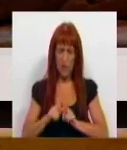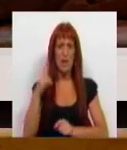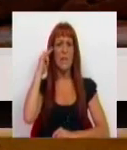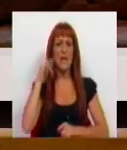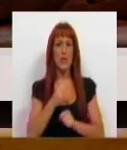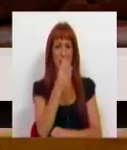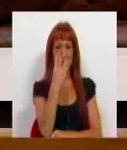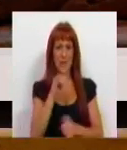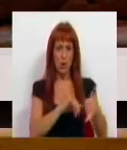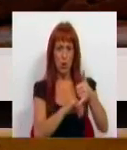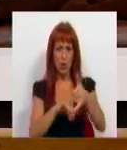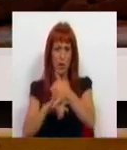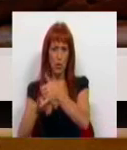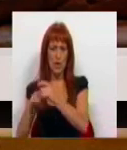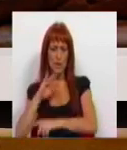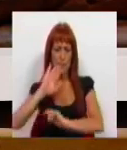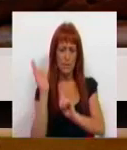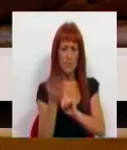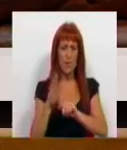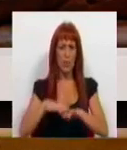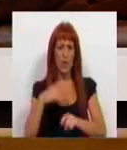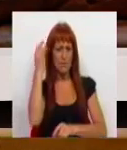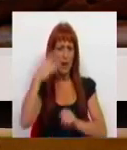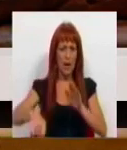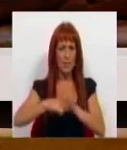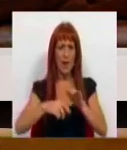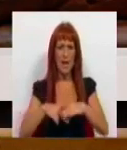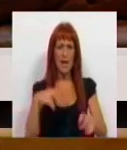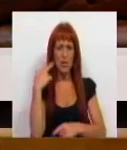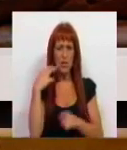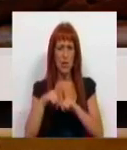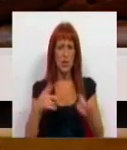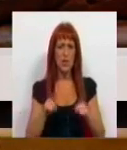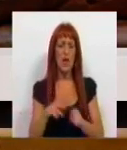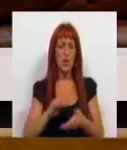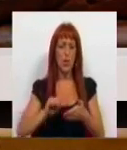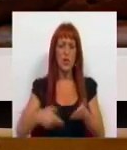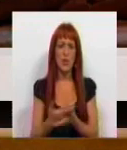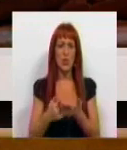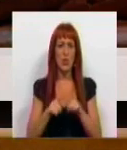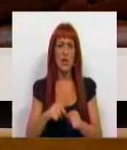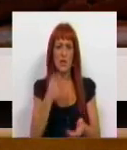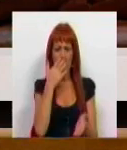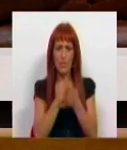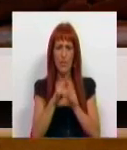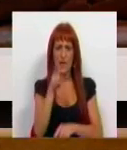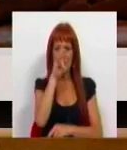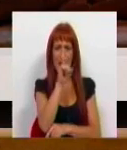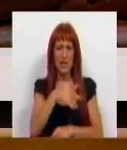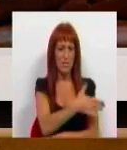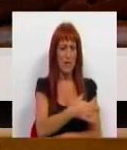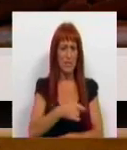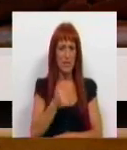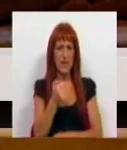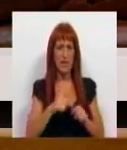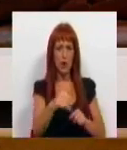Madeira, estas 3 sociedades foram condenadas por atos de corrupção na Nigéria na negociação de contratos de exploração de gás entre 1995 e